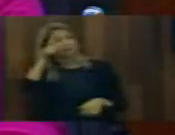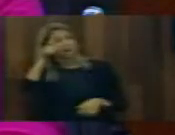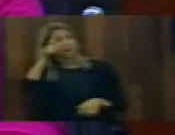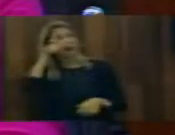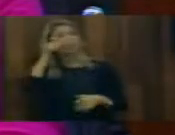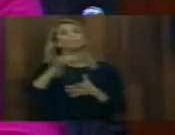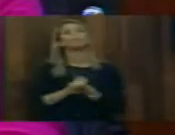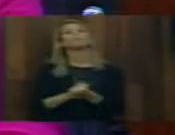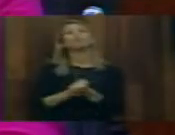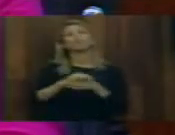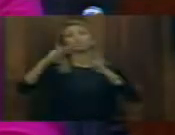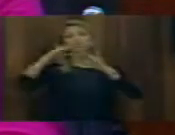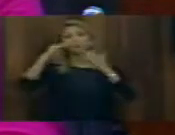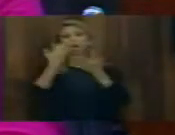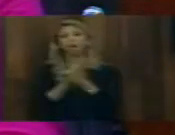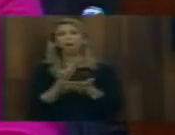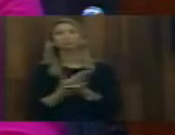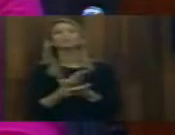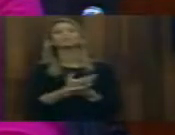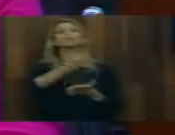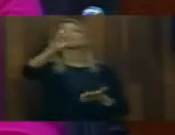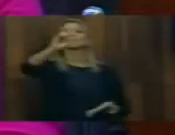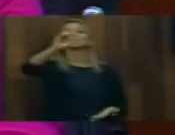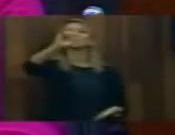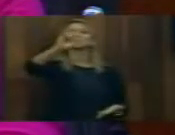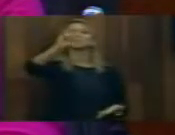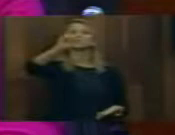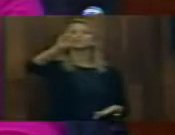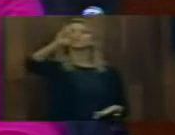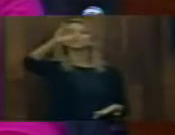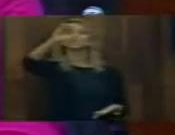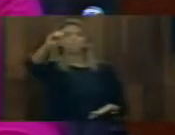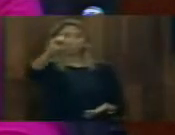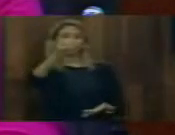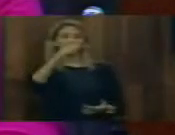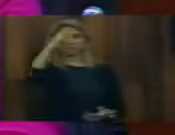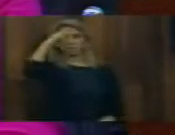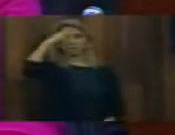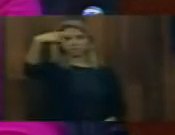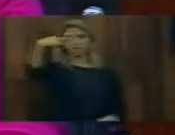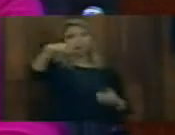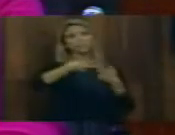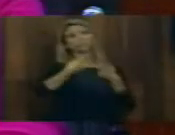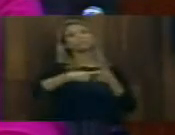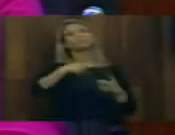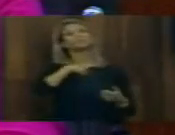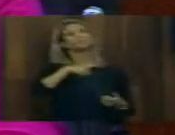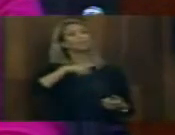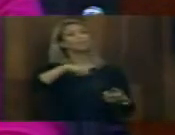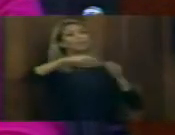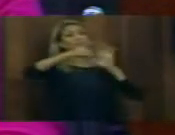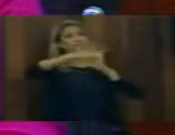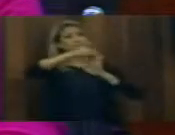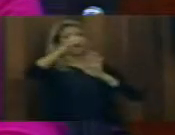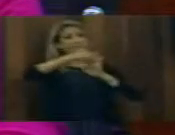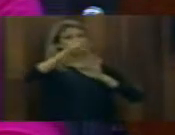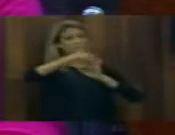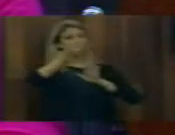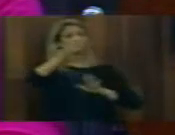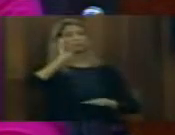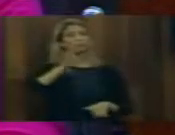escola cívico-militar para o município de Cabo Frio em respeito ao decreto presidencial